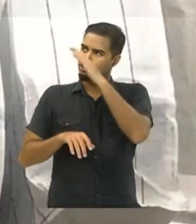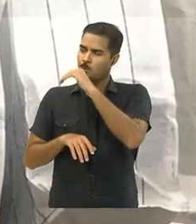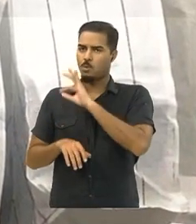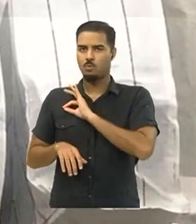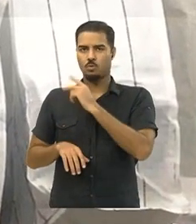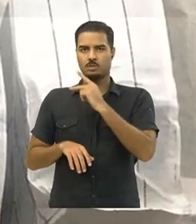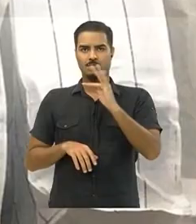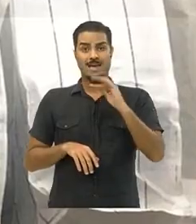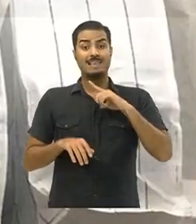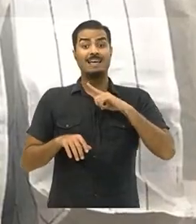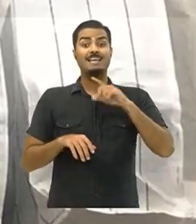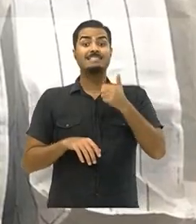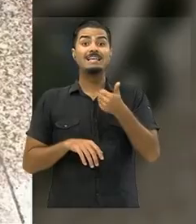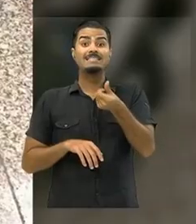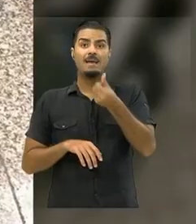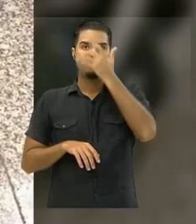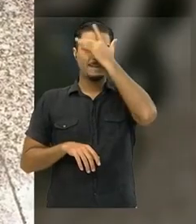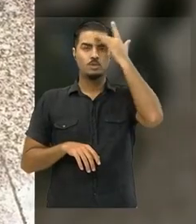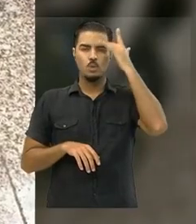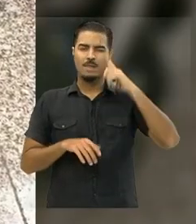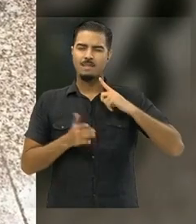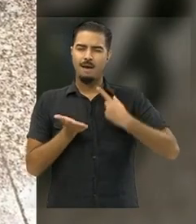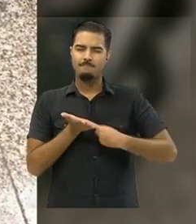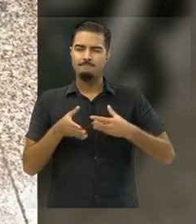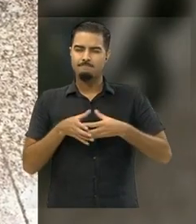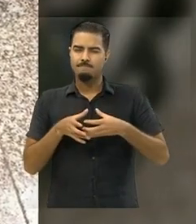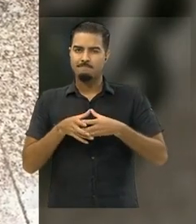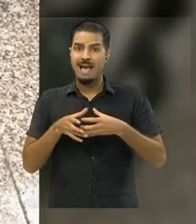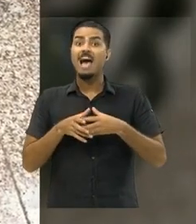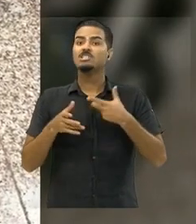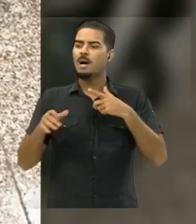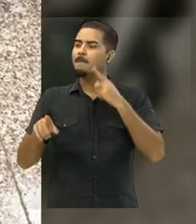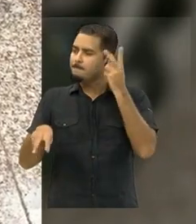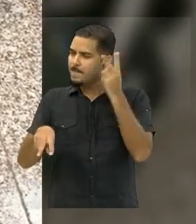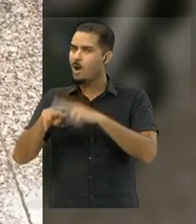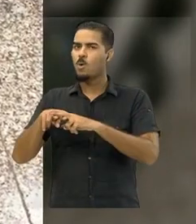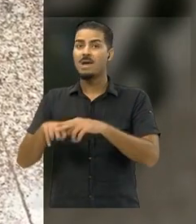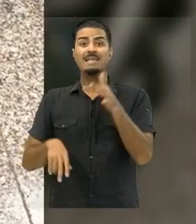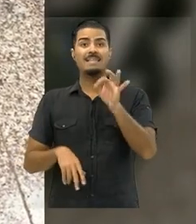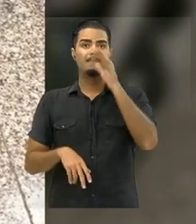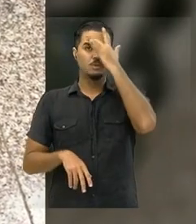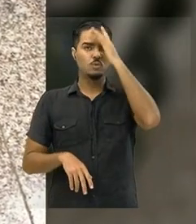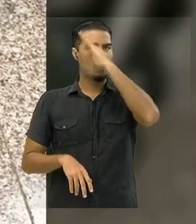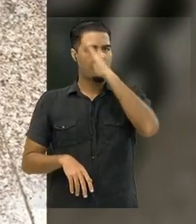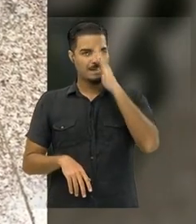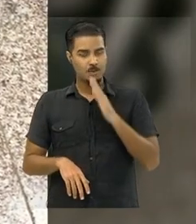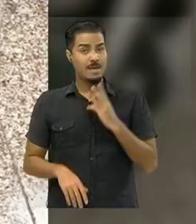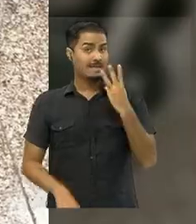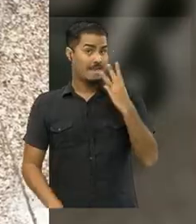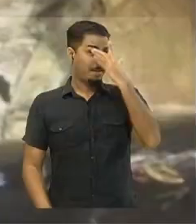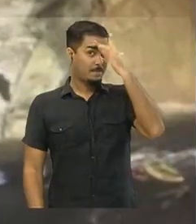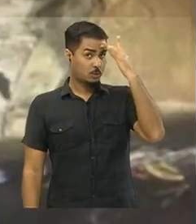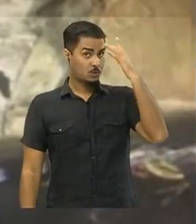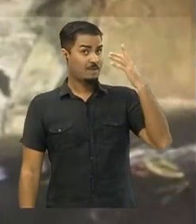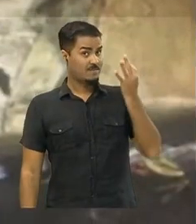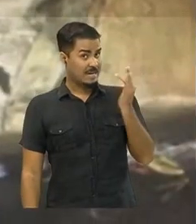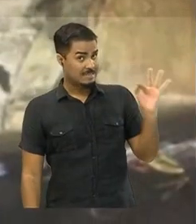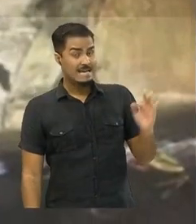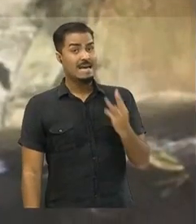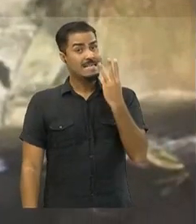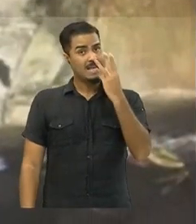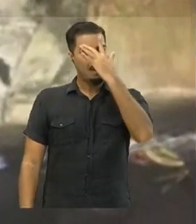com o crime e foram presas a bordo do navio são dez brasileiros três franceses e três belgas